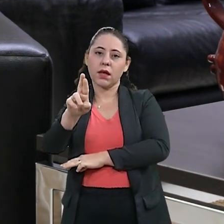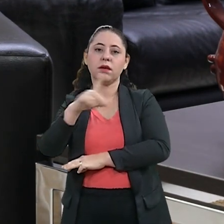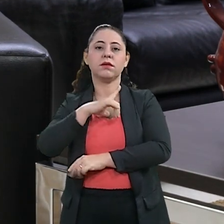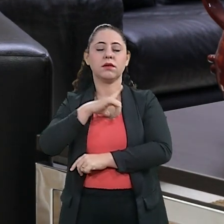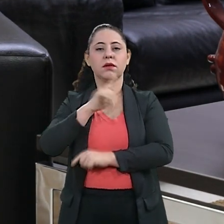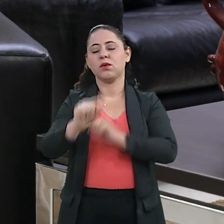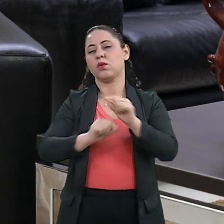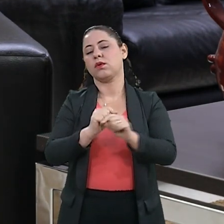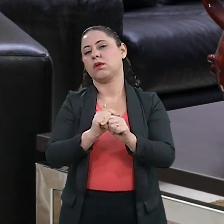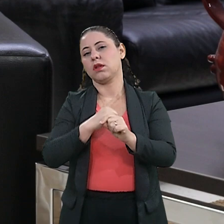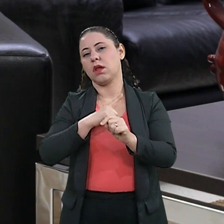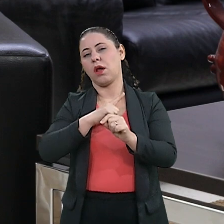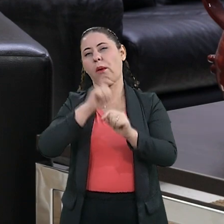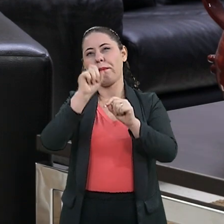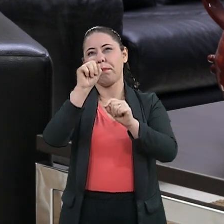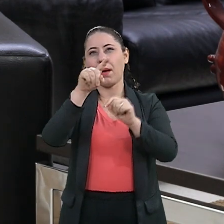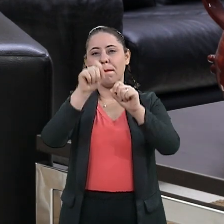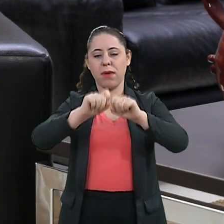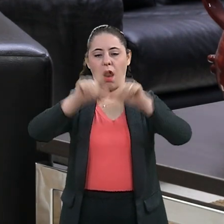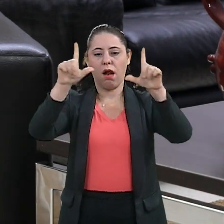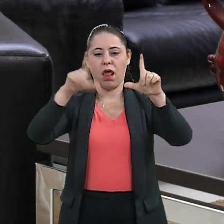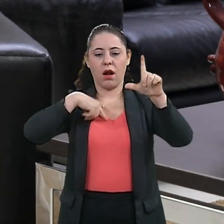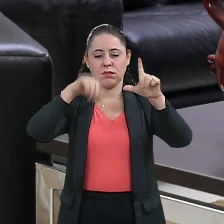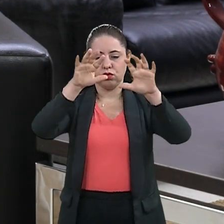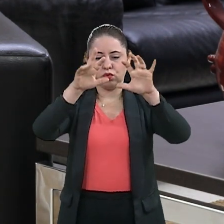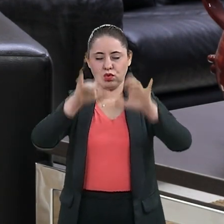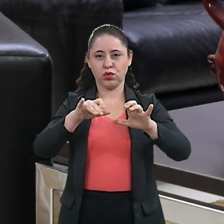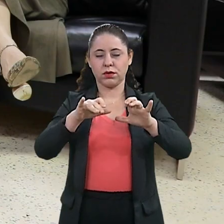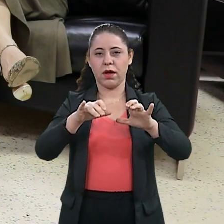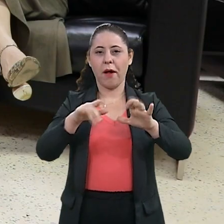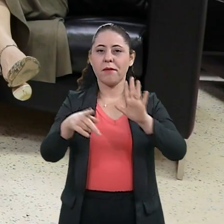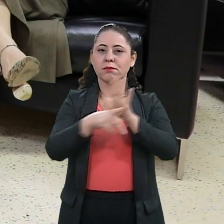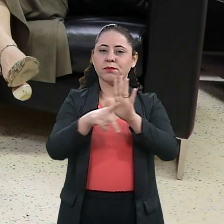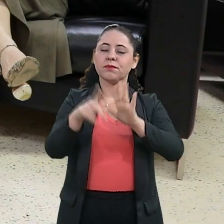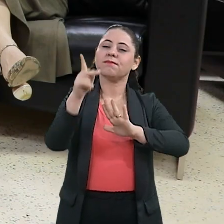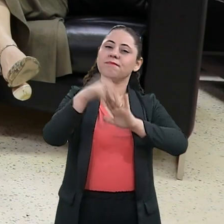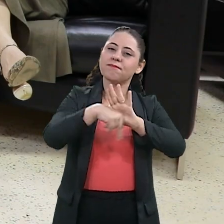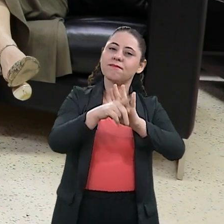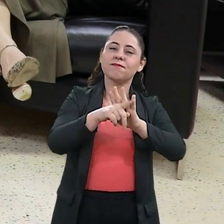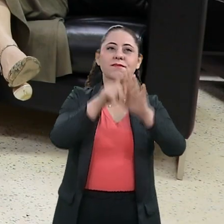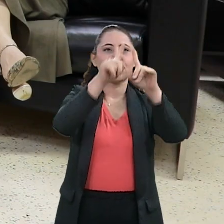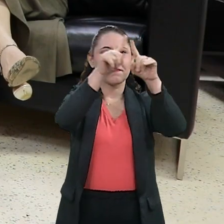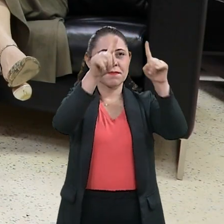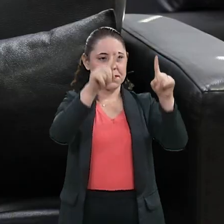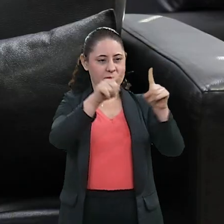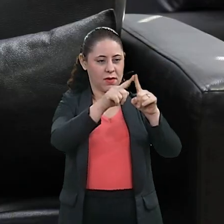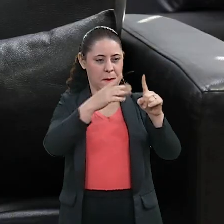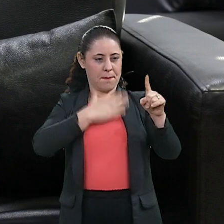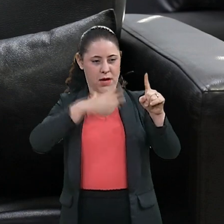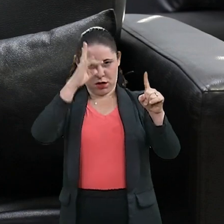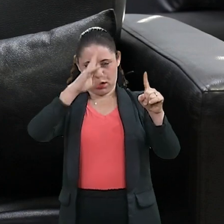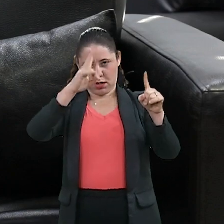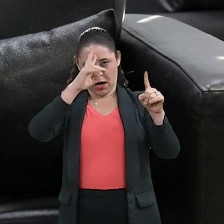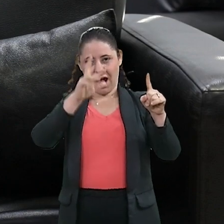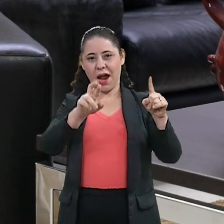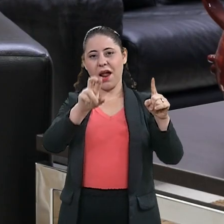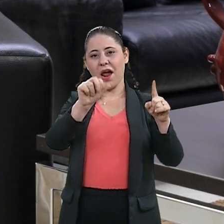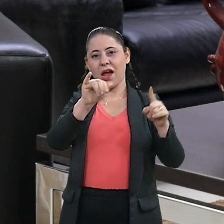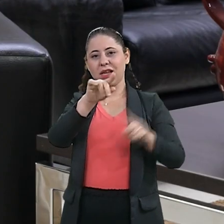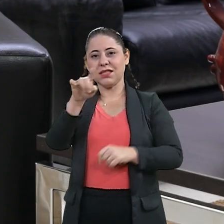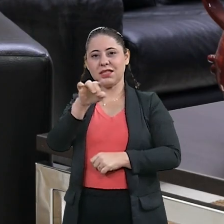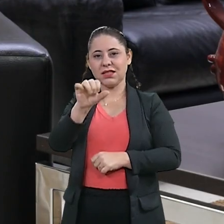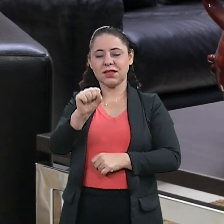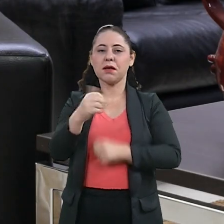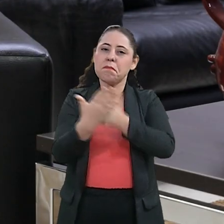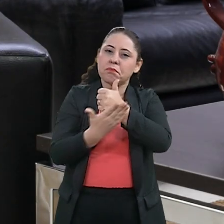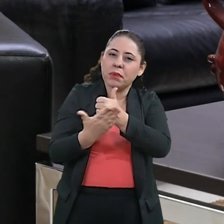www.tjms.jus.br. Tem um link de acesso que é o logo do programa Minhas Raízes. Então, é bem fácil